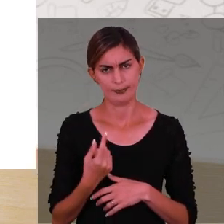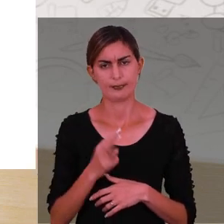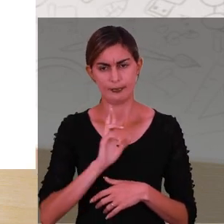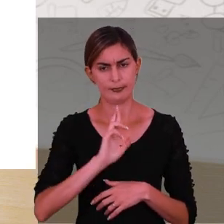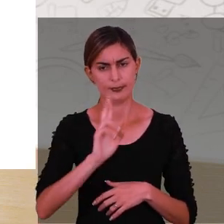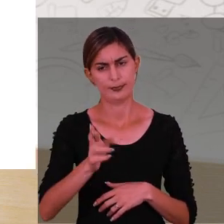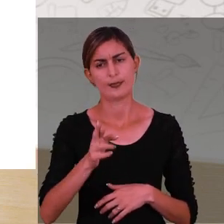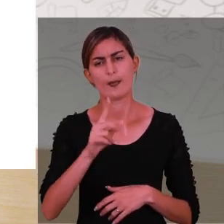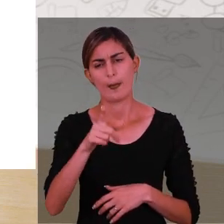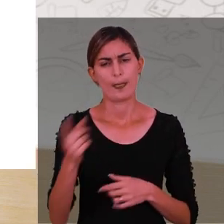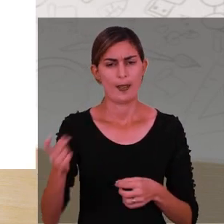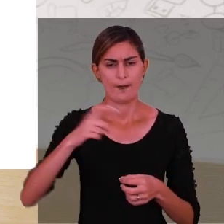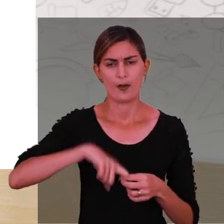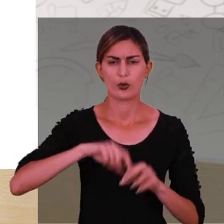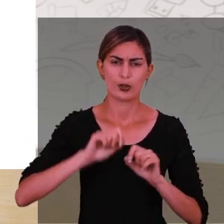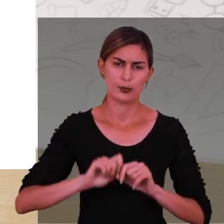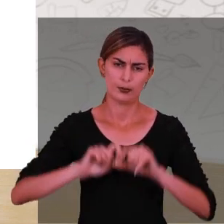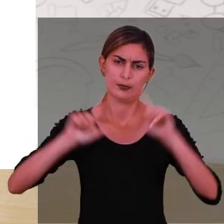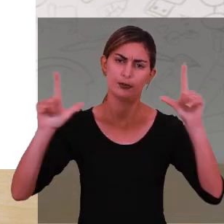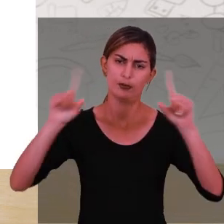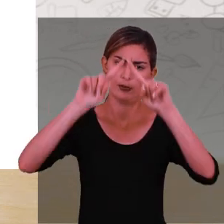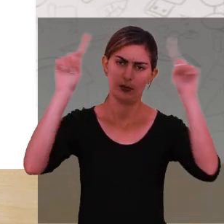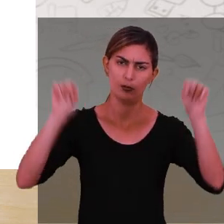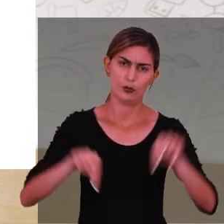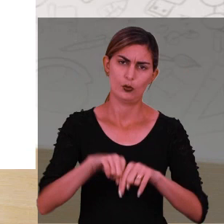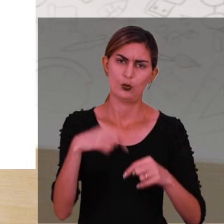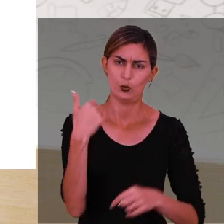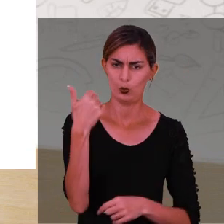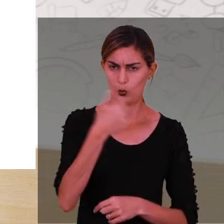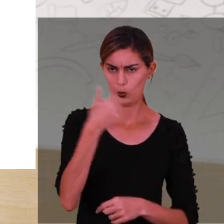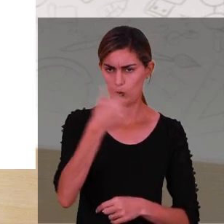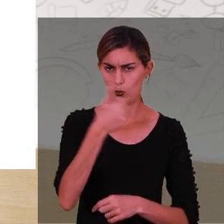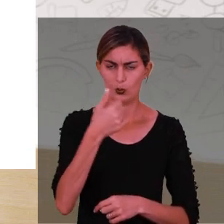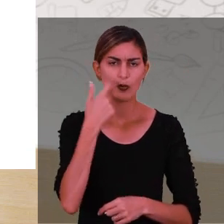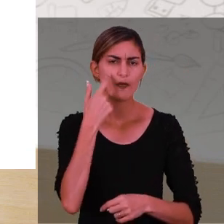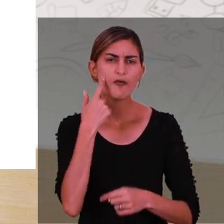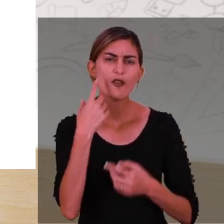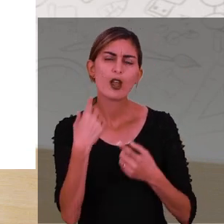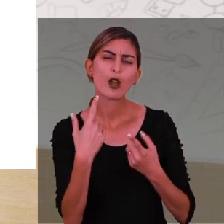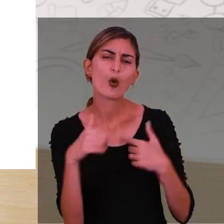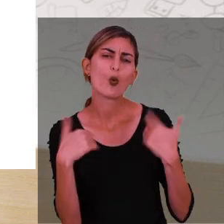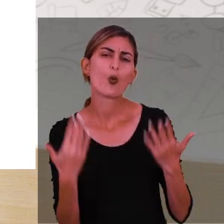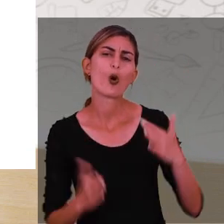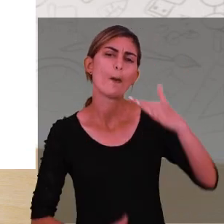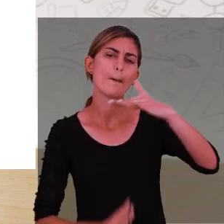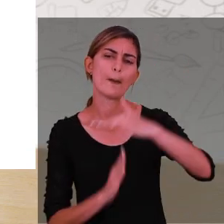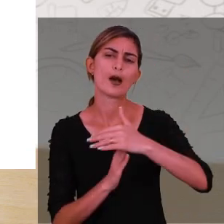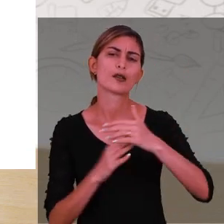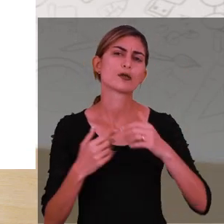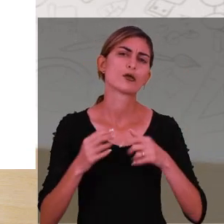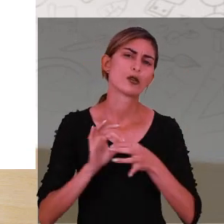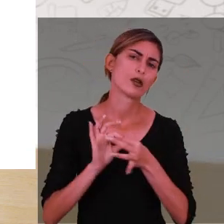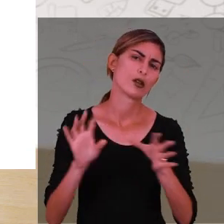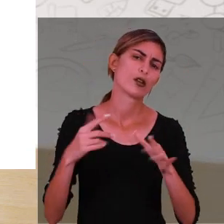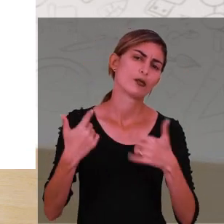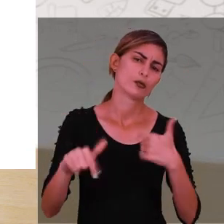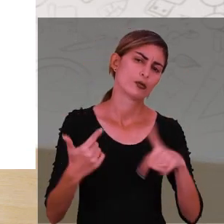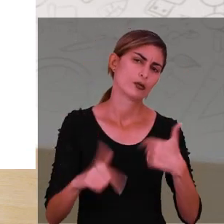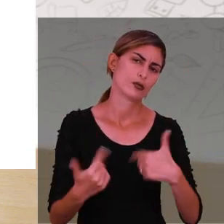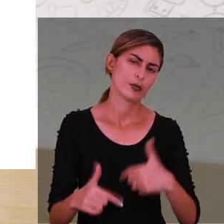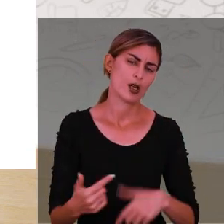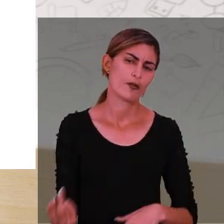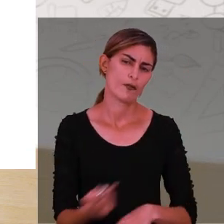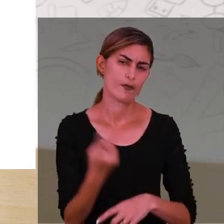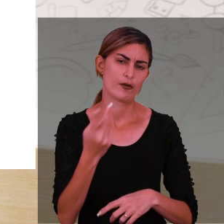taxa metabólica, nós voltamos ao quadro 1 para verificar qual o IBUTG máximo permitido para este valor